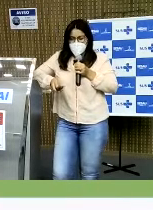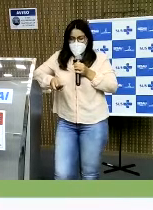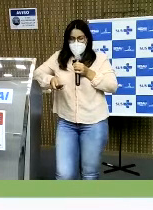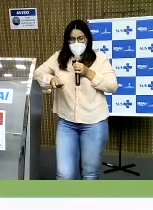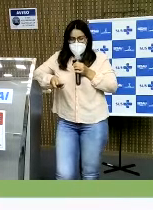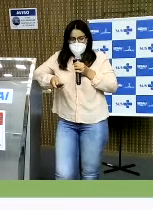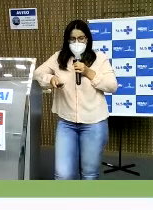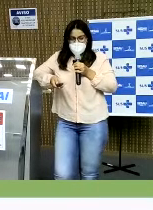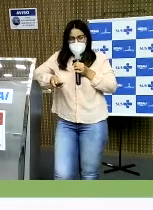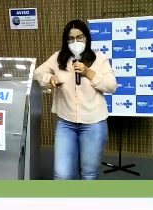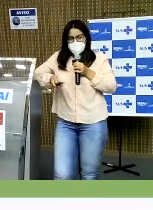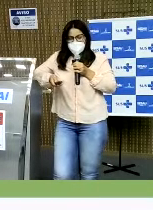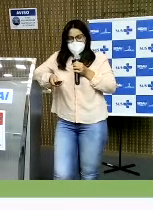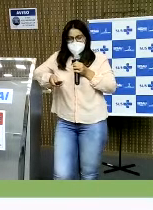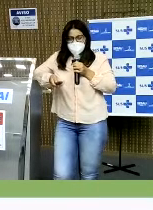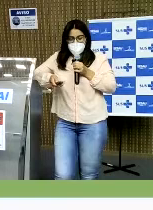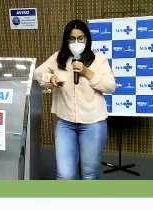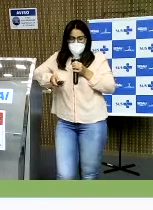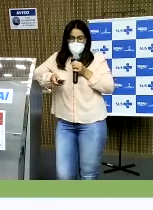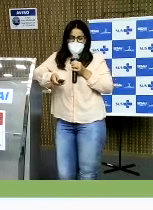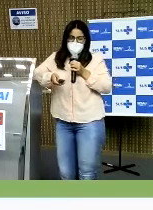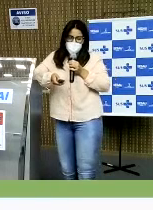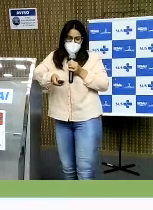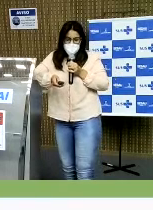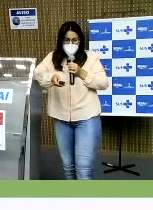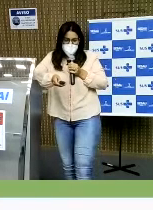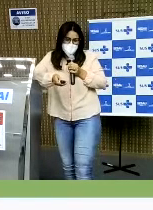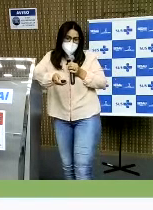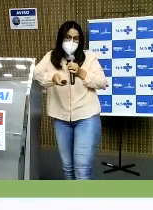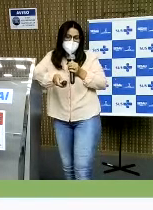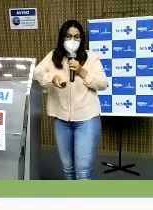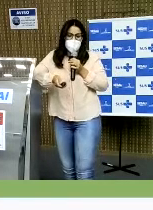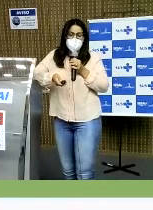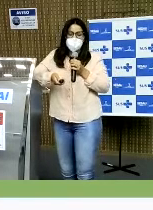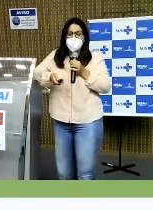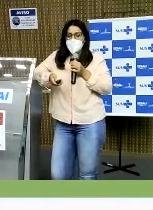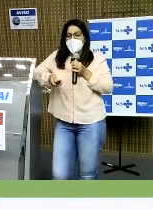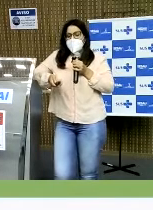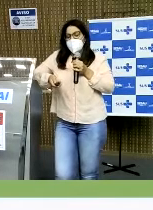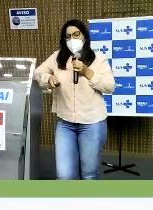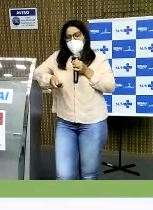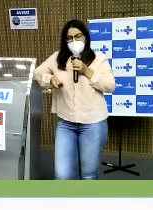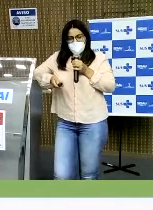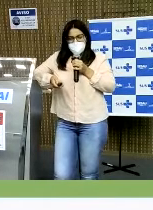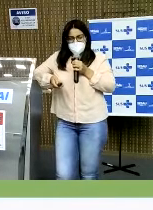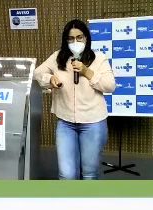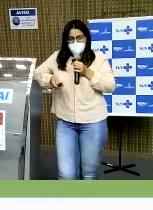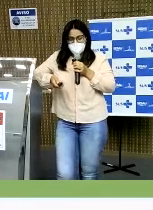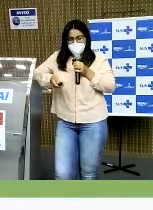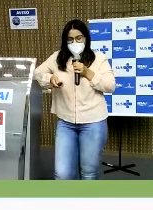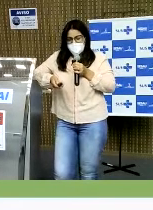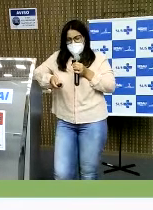atendimentos no ano para 100% da população masculina cadastrada. A população é de 6.373 homens. 2020 foram